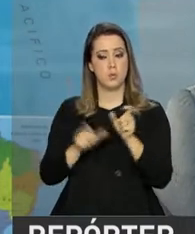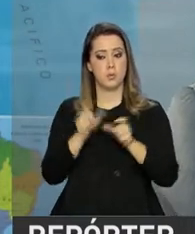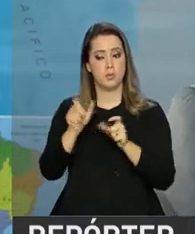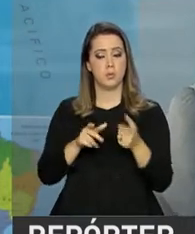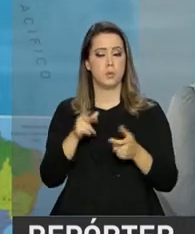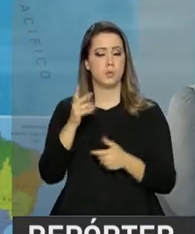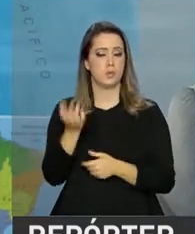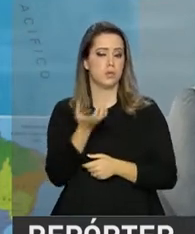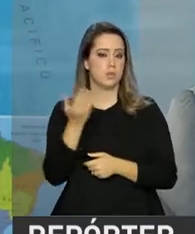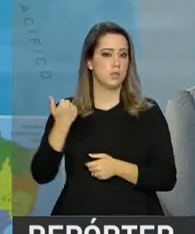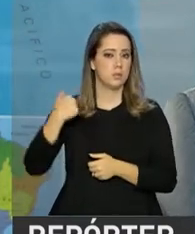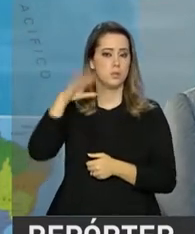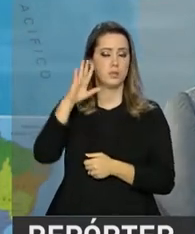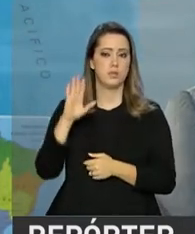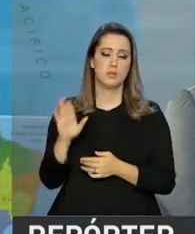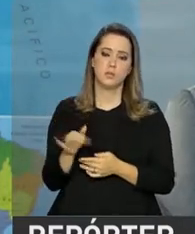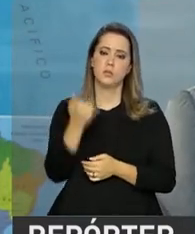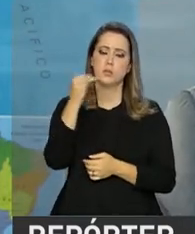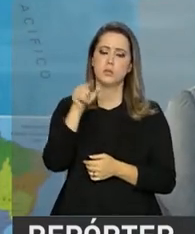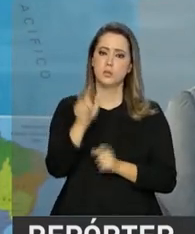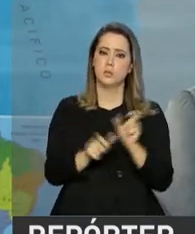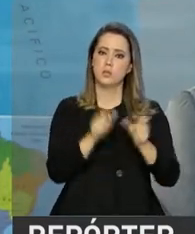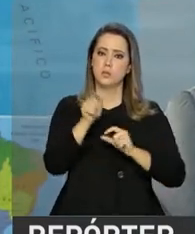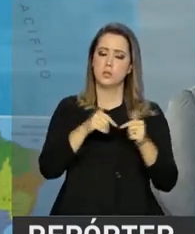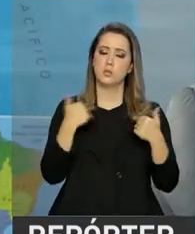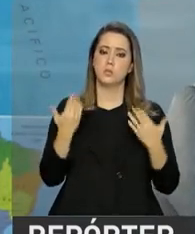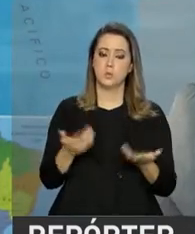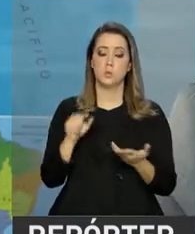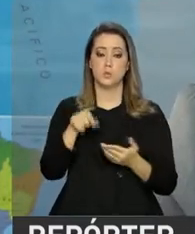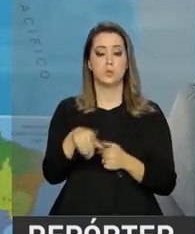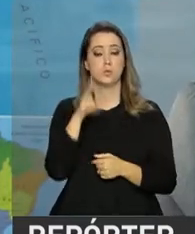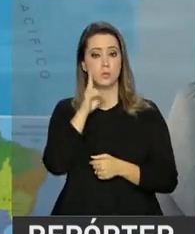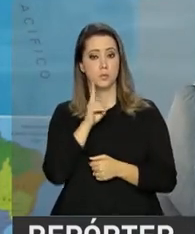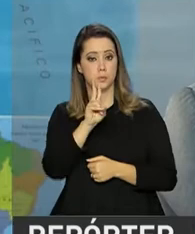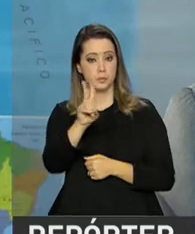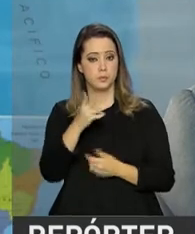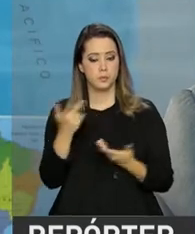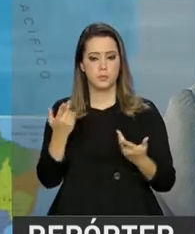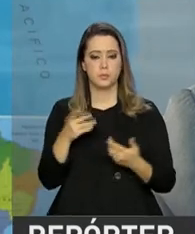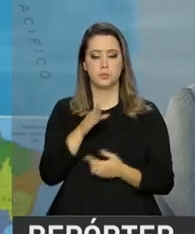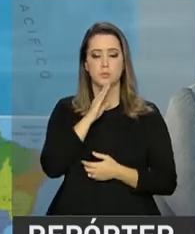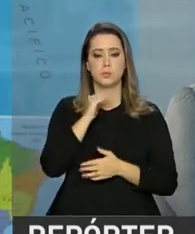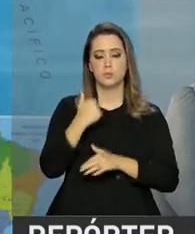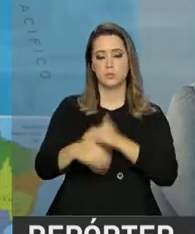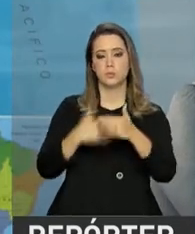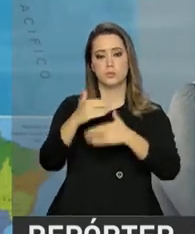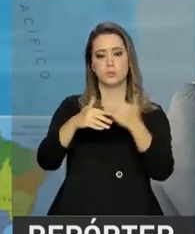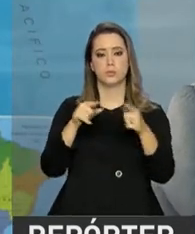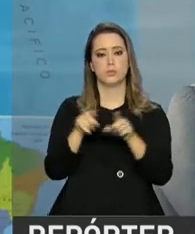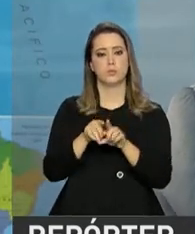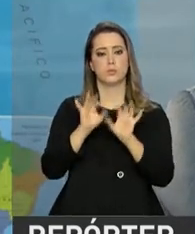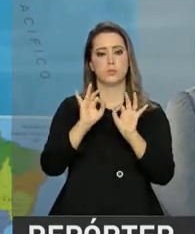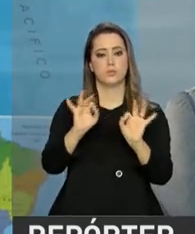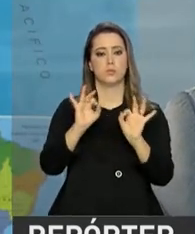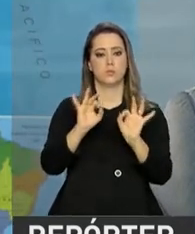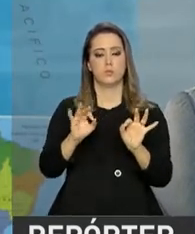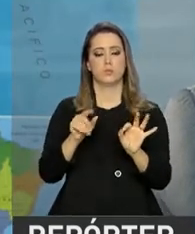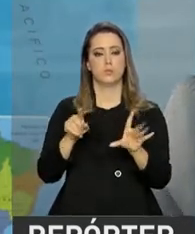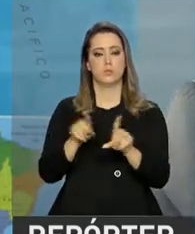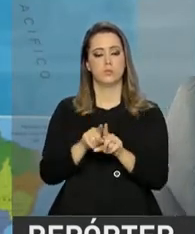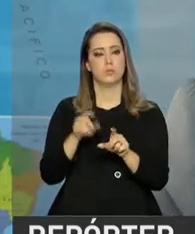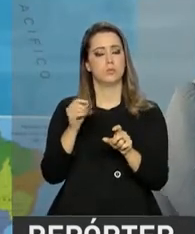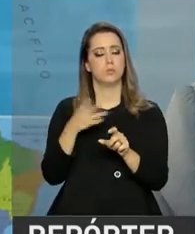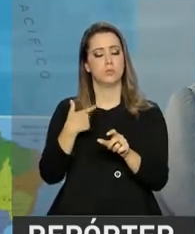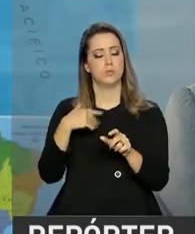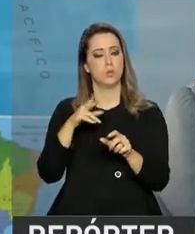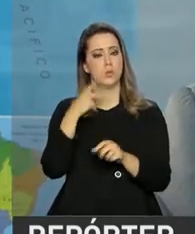população. E esse comportamento do trabalhador está sendo analisado justamente na construção de conhecimento para efetivação de